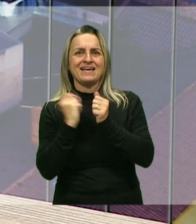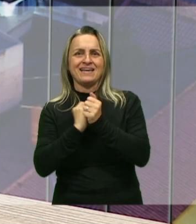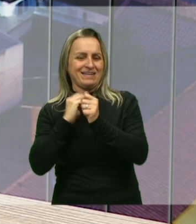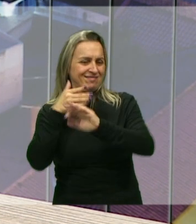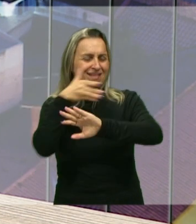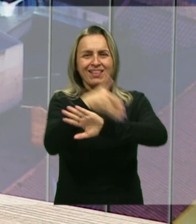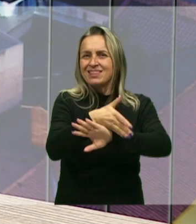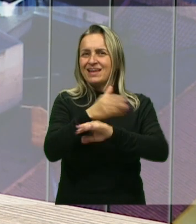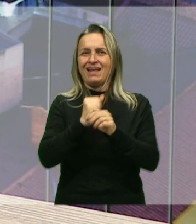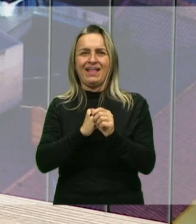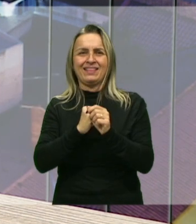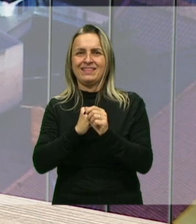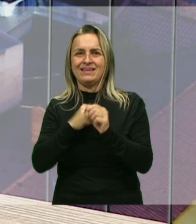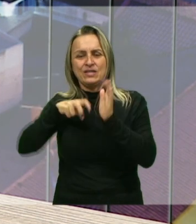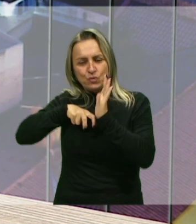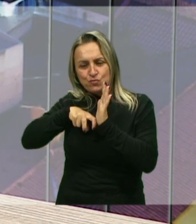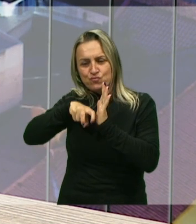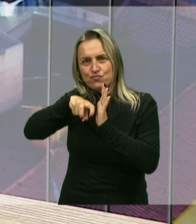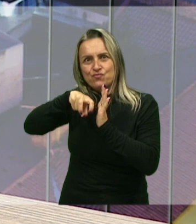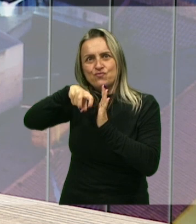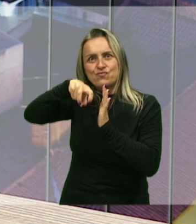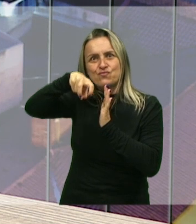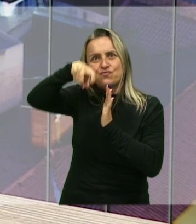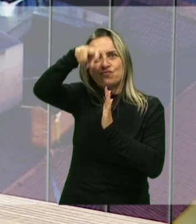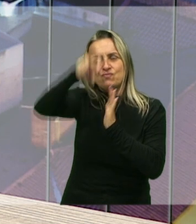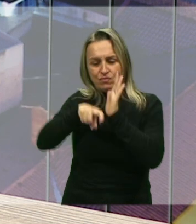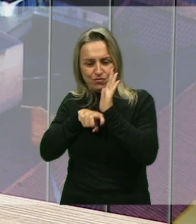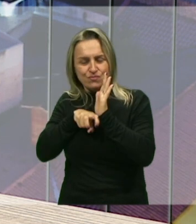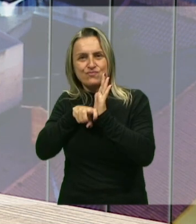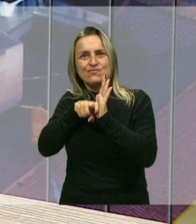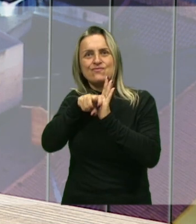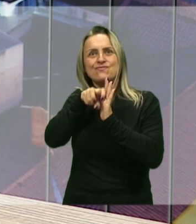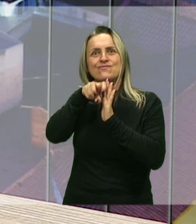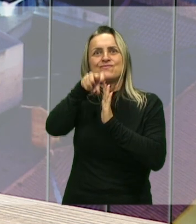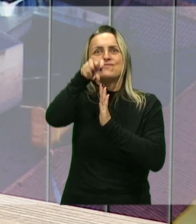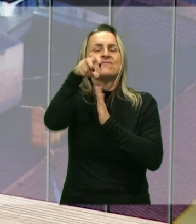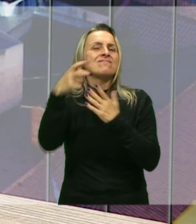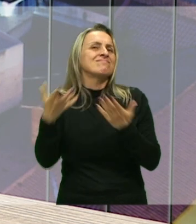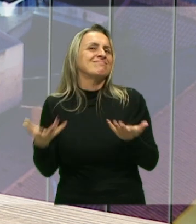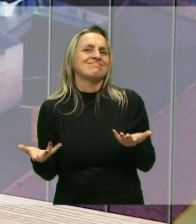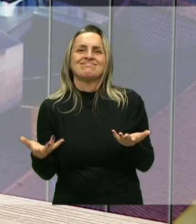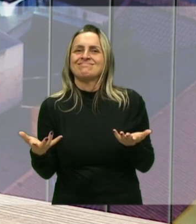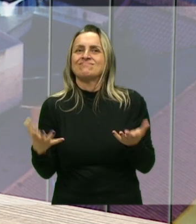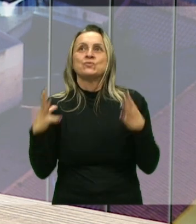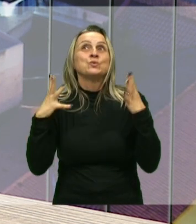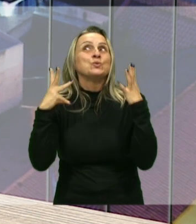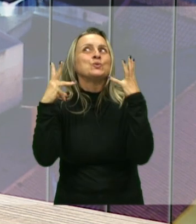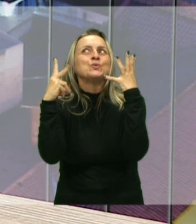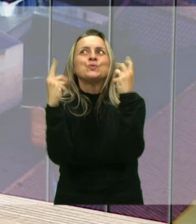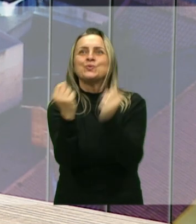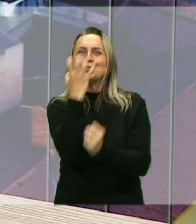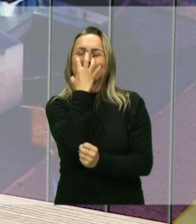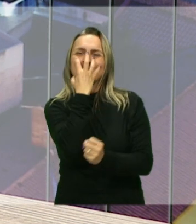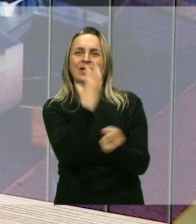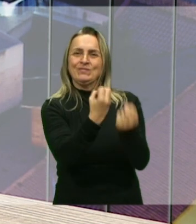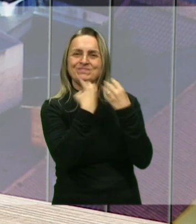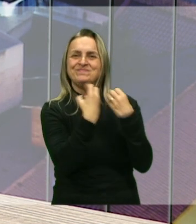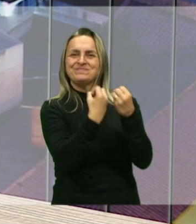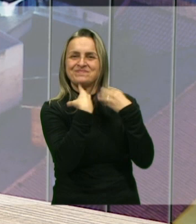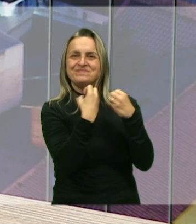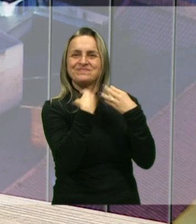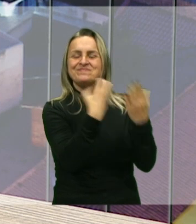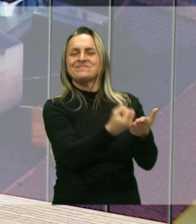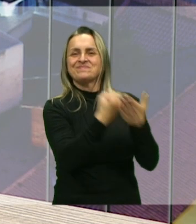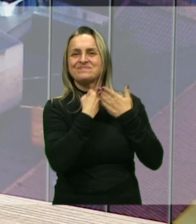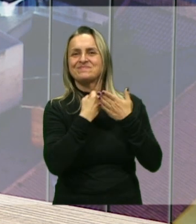mencionou ali, escada rolante, que a gente fala que é rolante, né? Todo o protocolo que a gente aprendeu na fase de adaptação na escola,